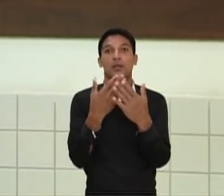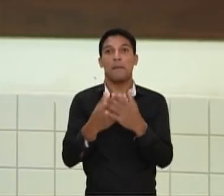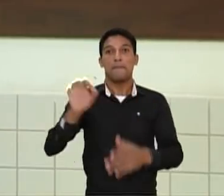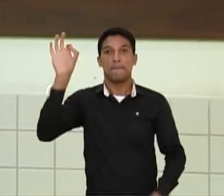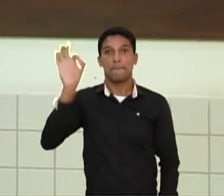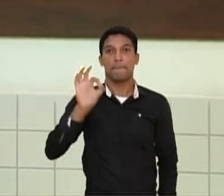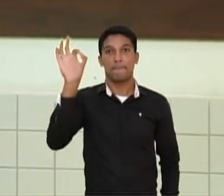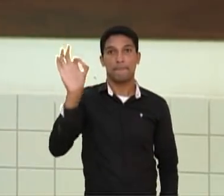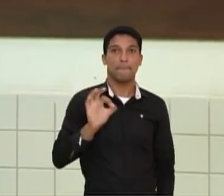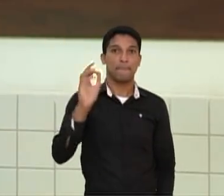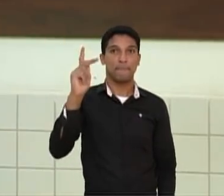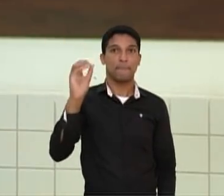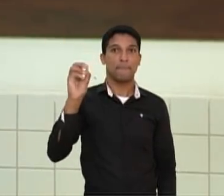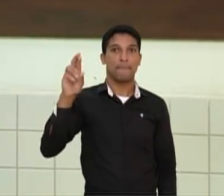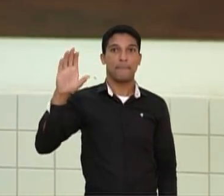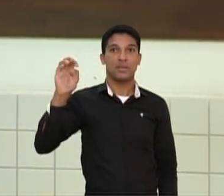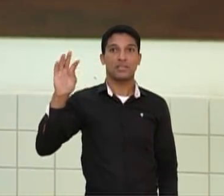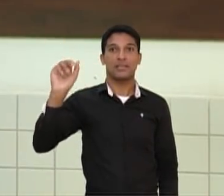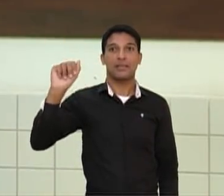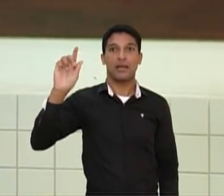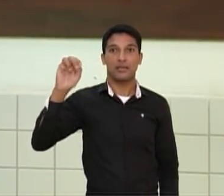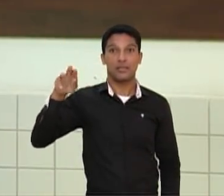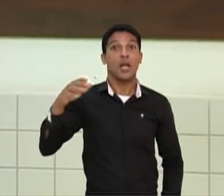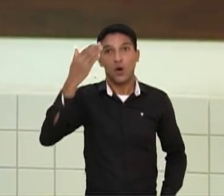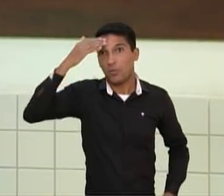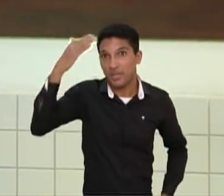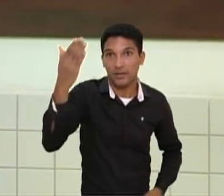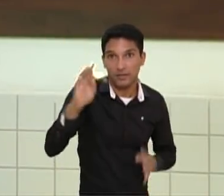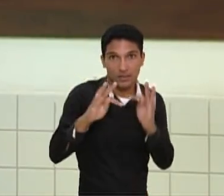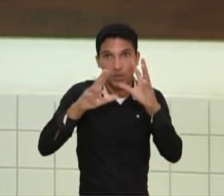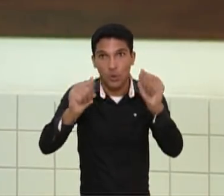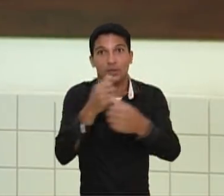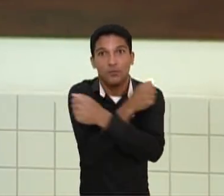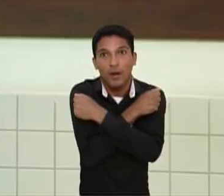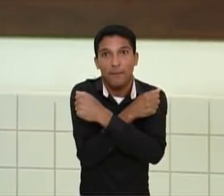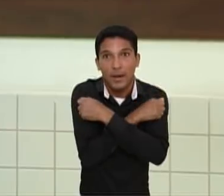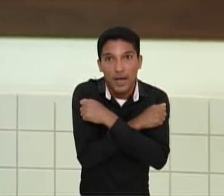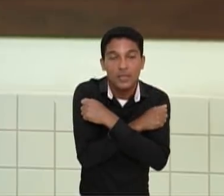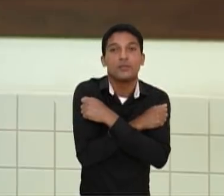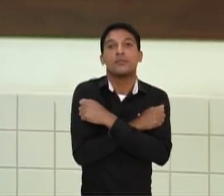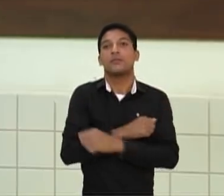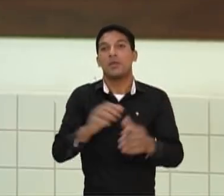ok? Muito obrigada a todos, um grande abraço e sejam extraordinários!